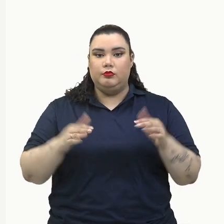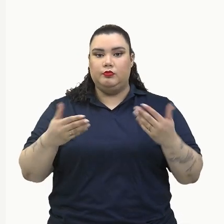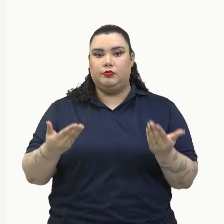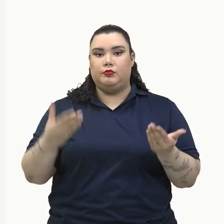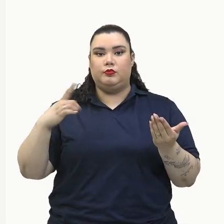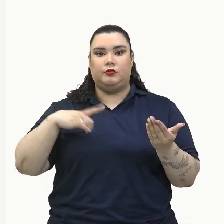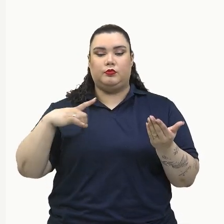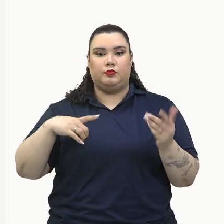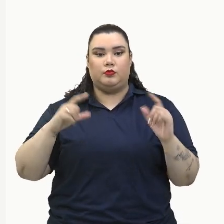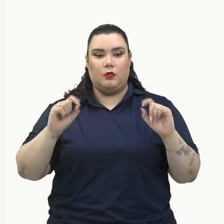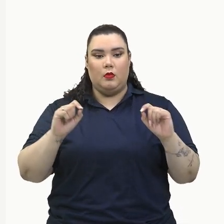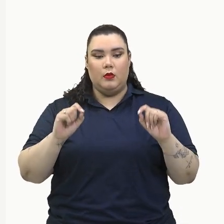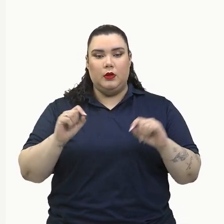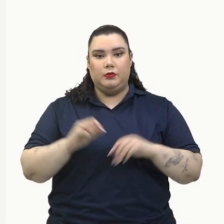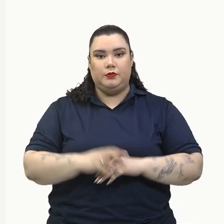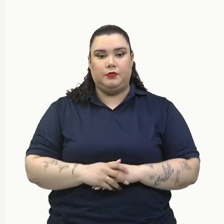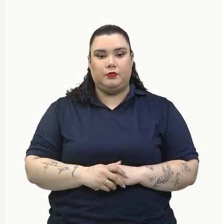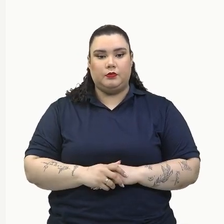Então, né, temos o seguinte,